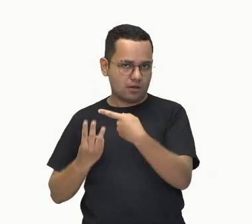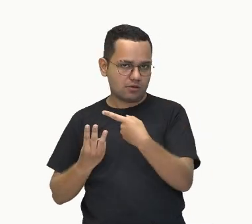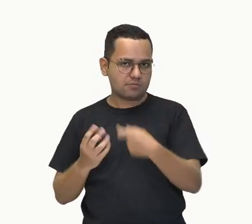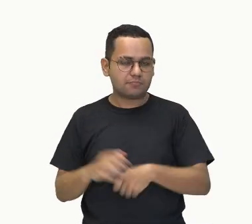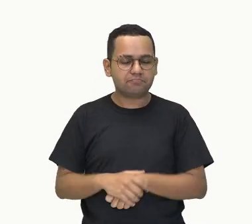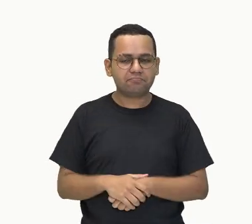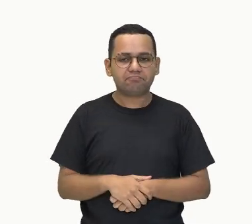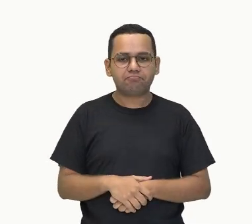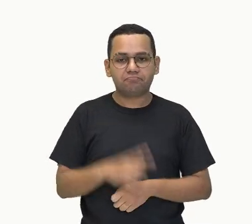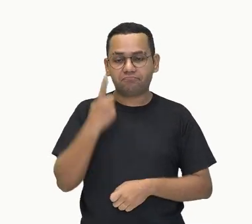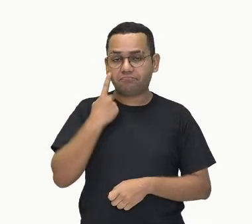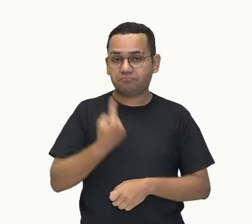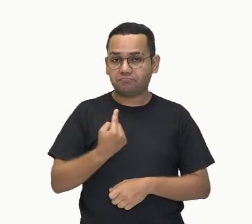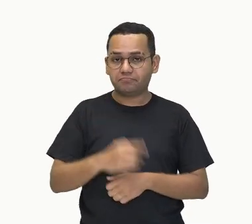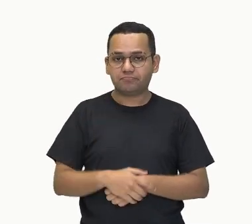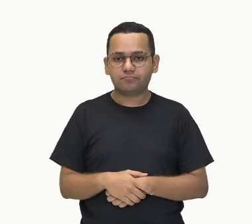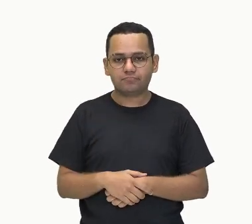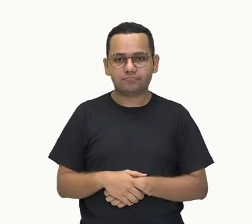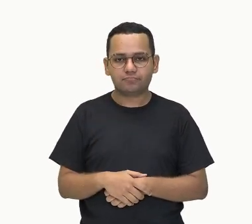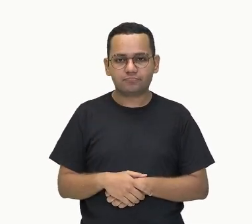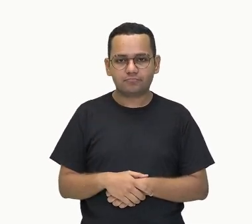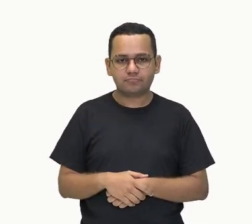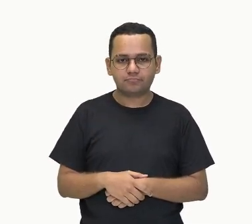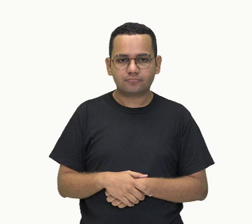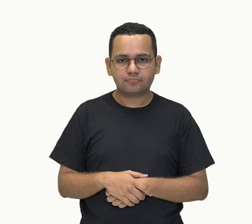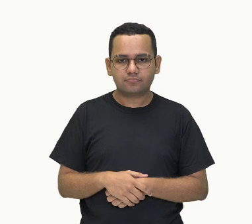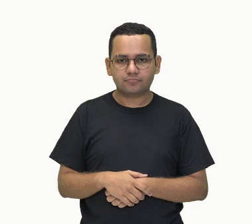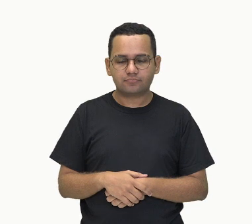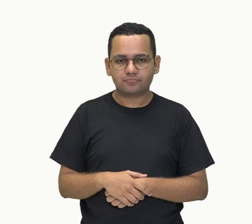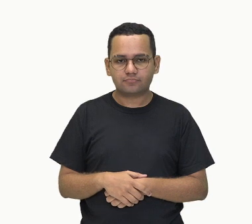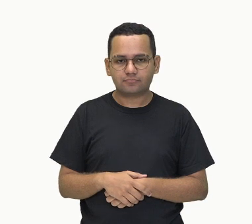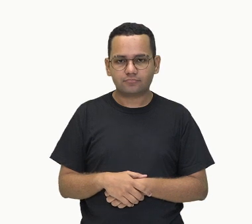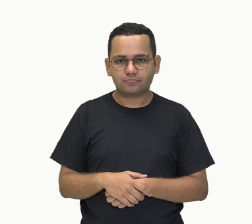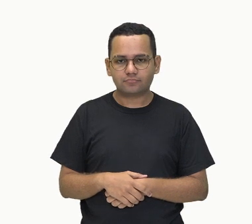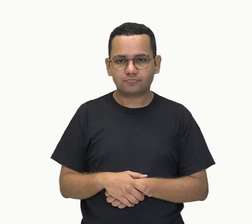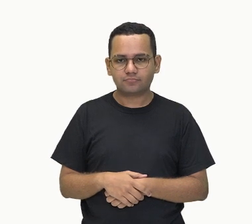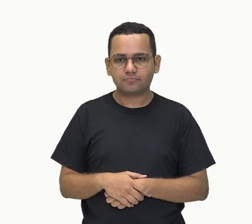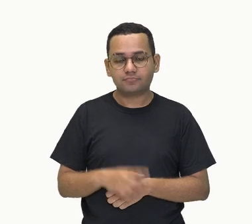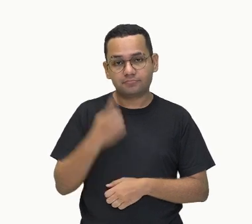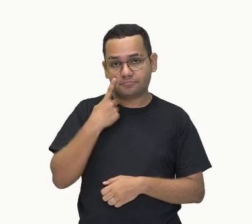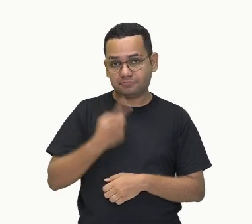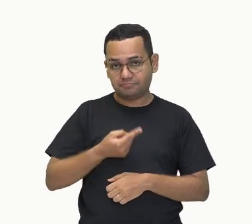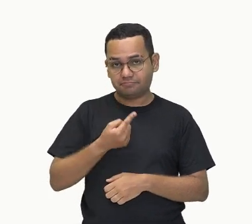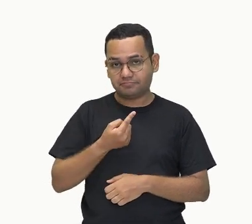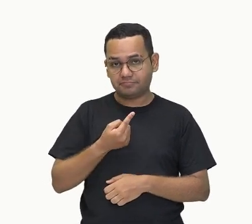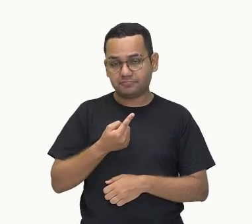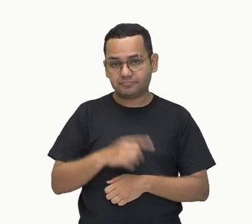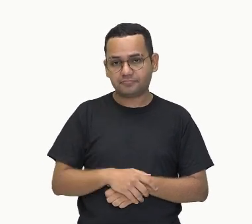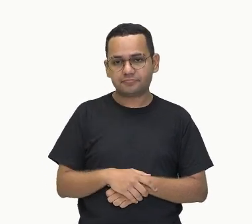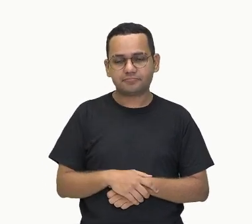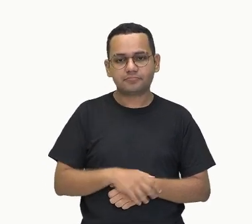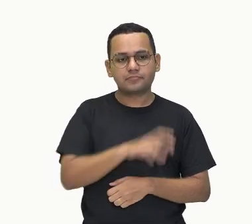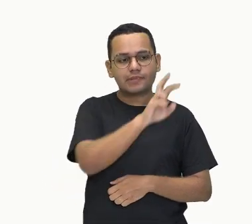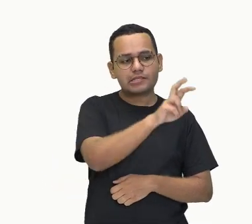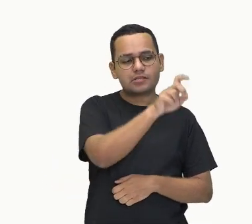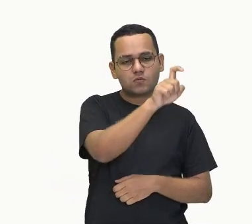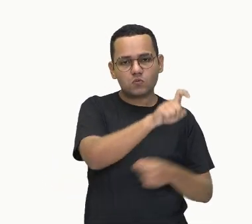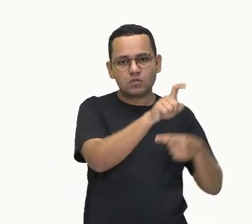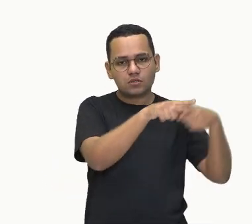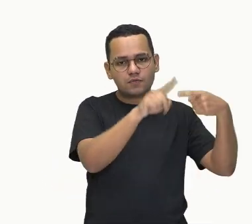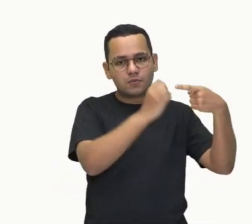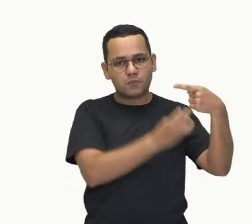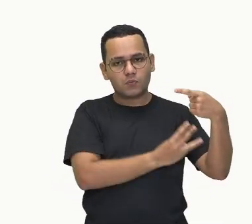aí seria o 3. Então eu posso aqui dividir todos os elementos aqui por 3, né?